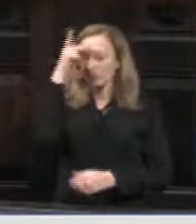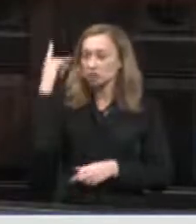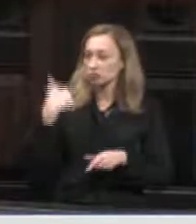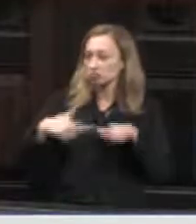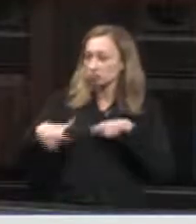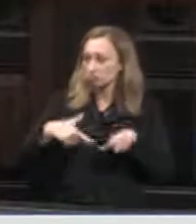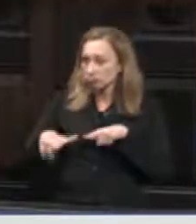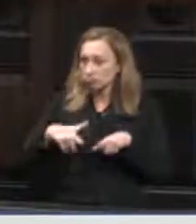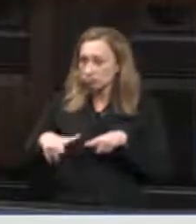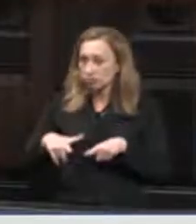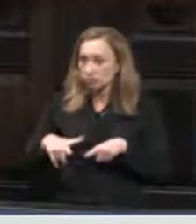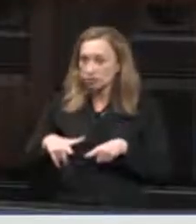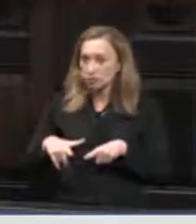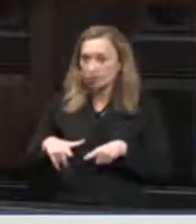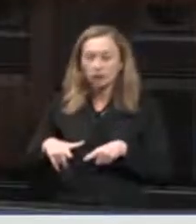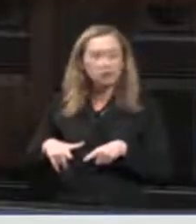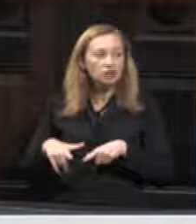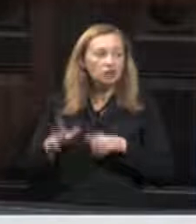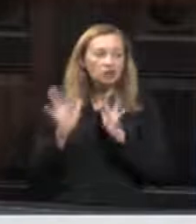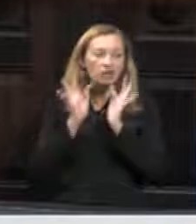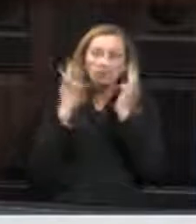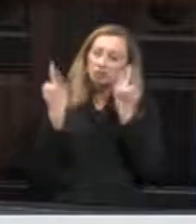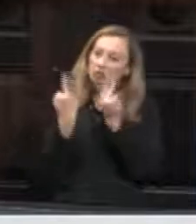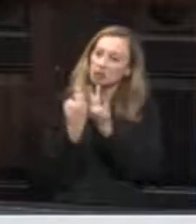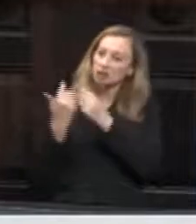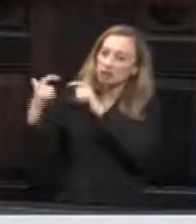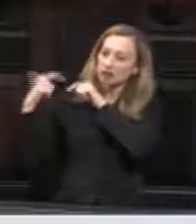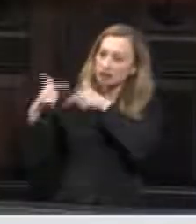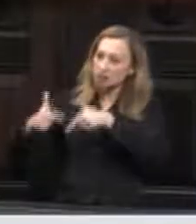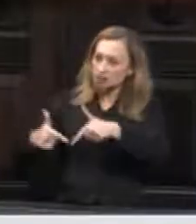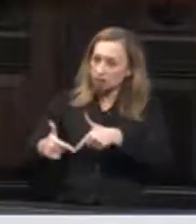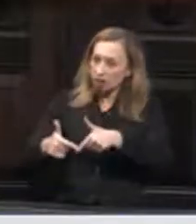trabalhadora, de uma família tradicional,